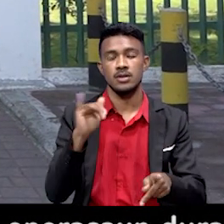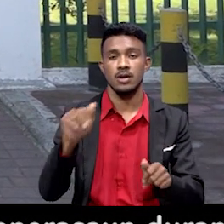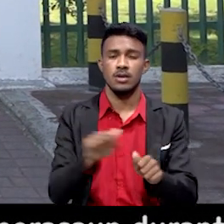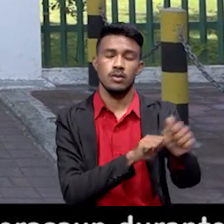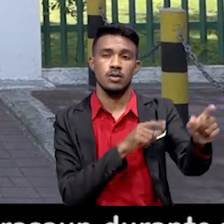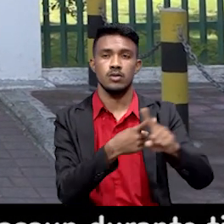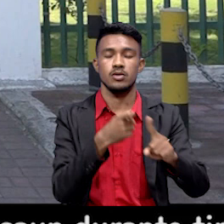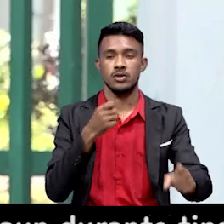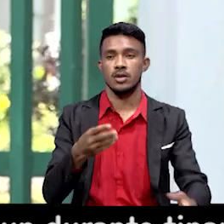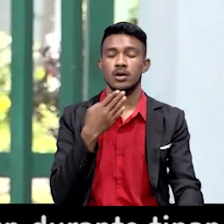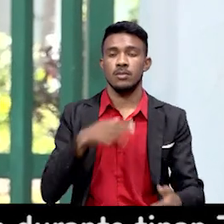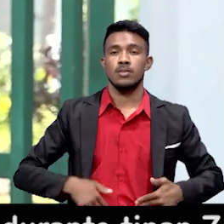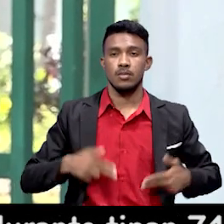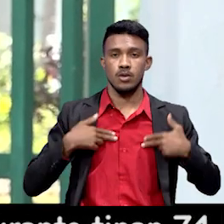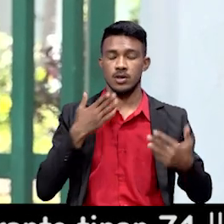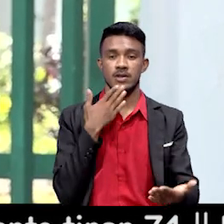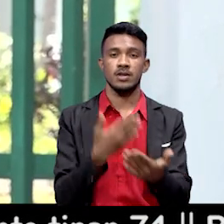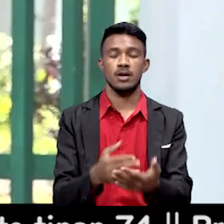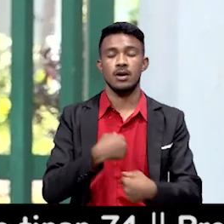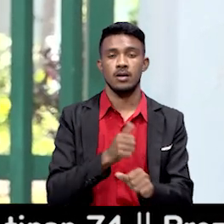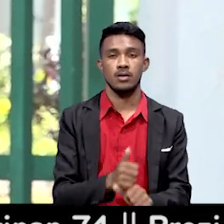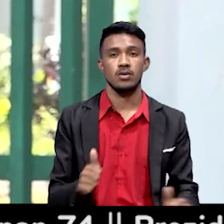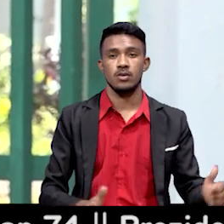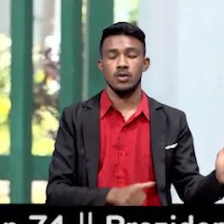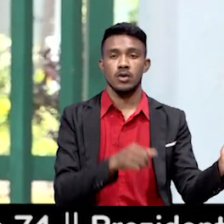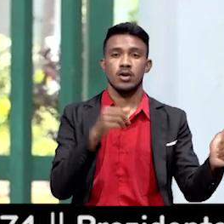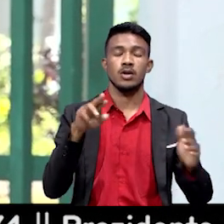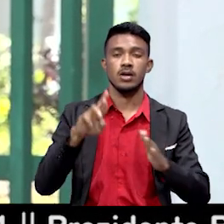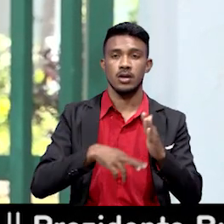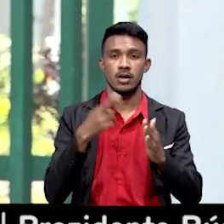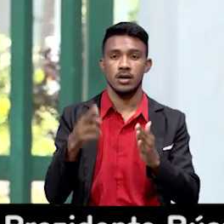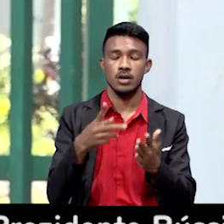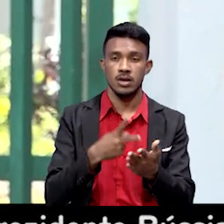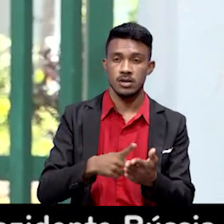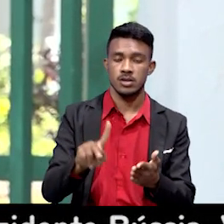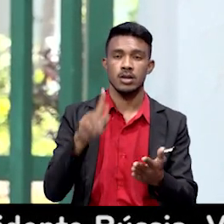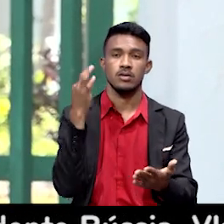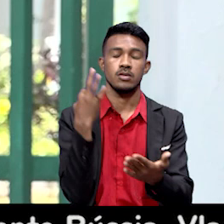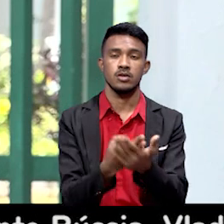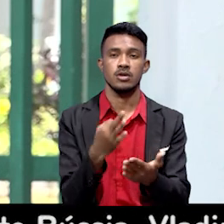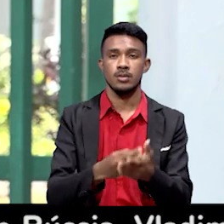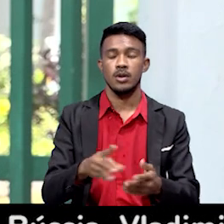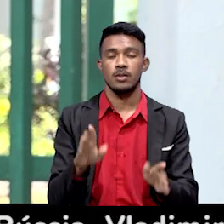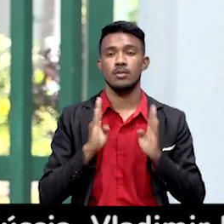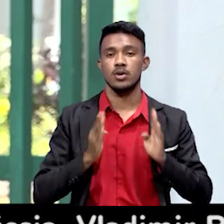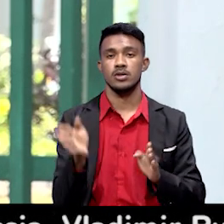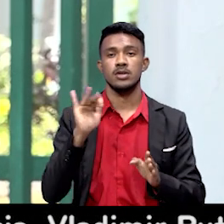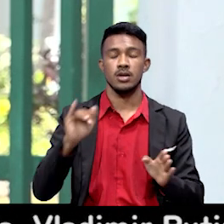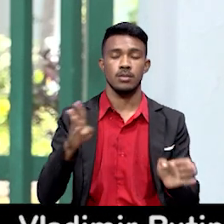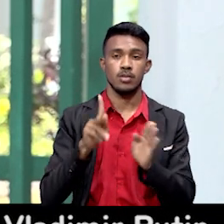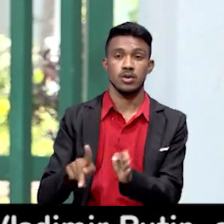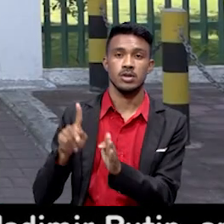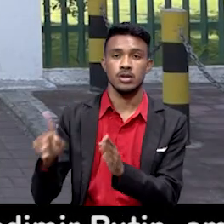husi moristiak. Implementação pensão vitalícia ka rezim segurança social ne parte ida husi processo